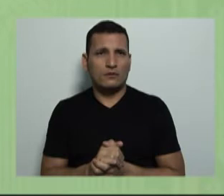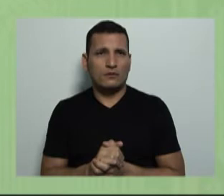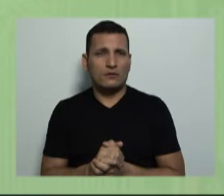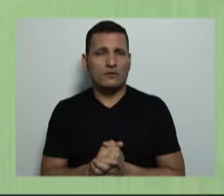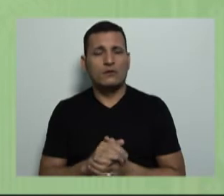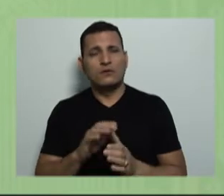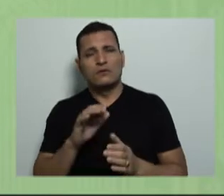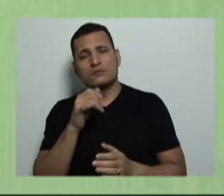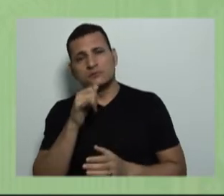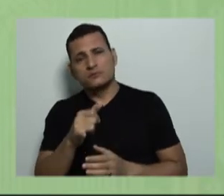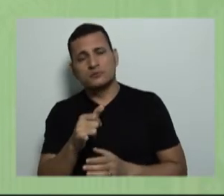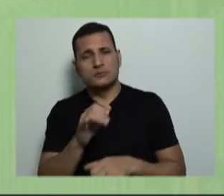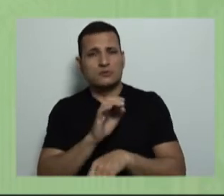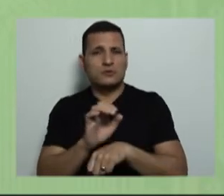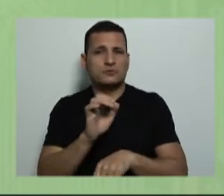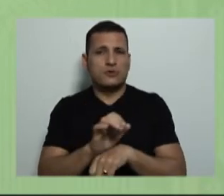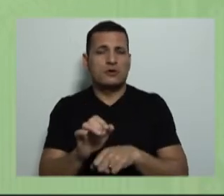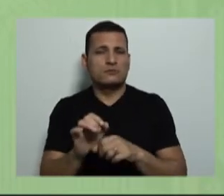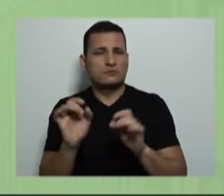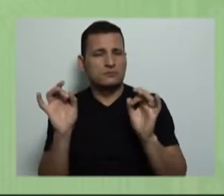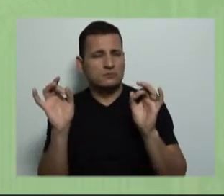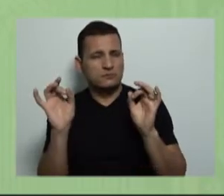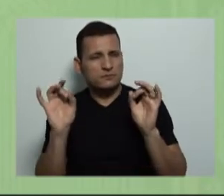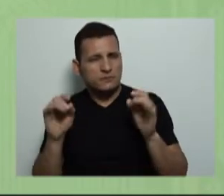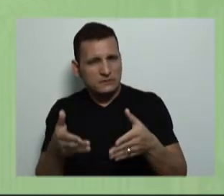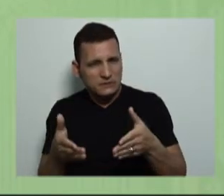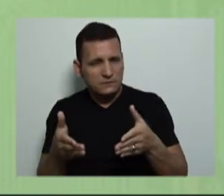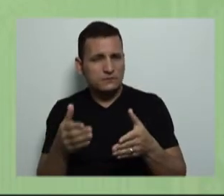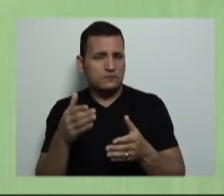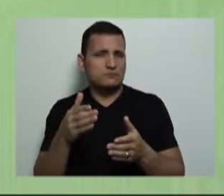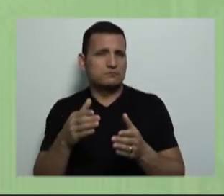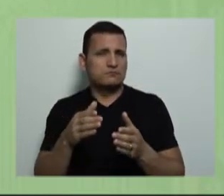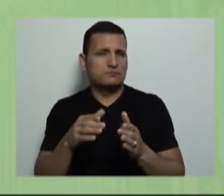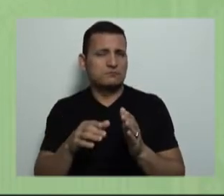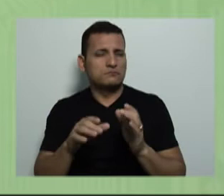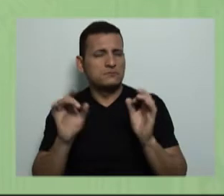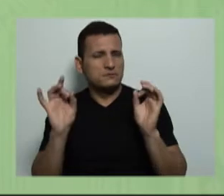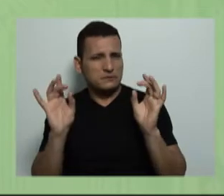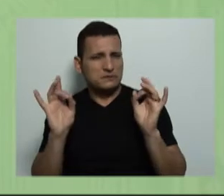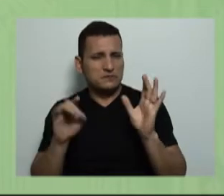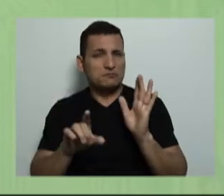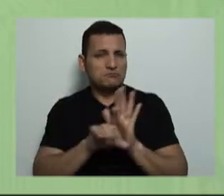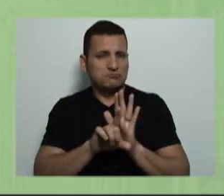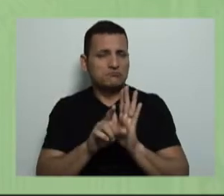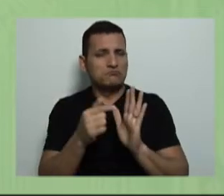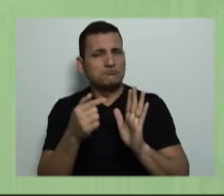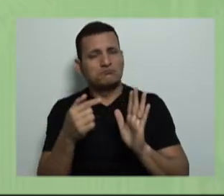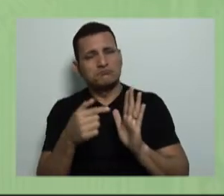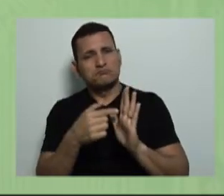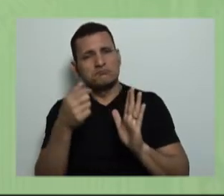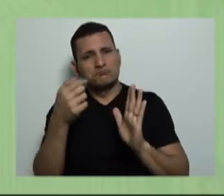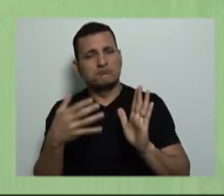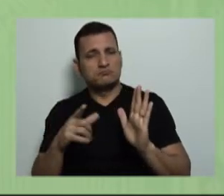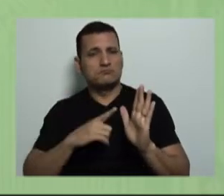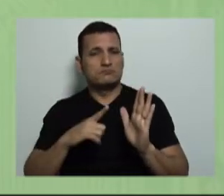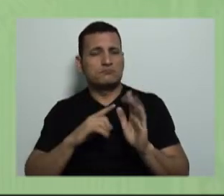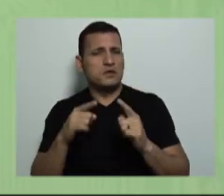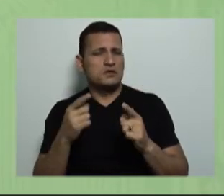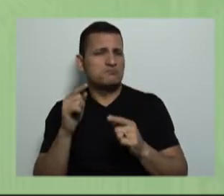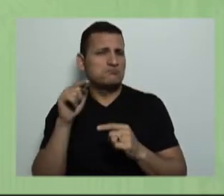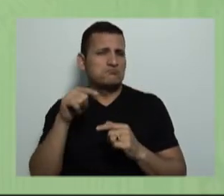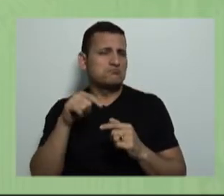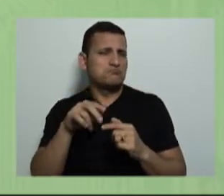educacionais específicas. Essa observação a lei nos traz, e eu fiz questão de manter aqui, pessoal, mas dificilmente ela vai